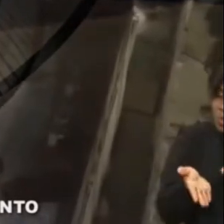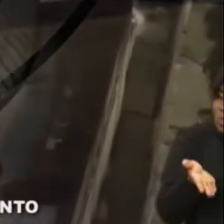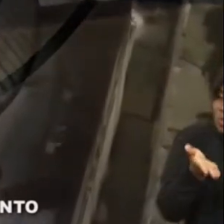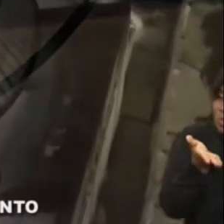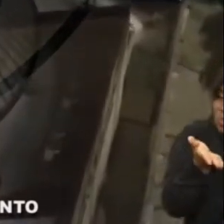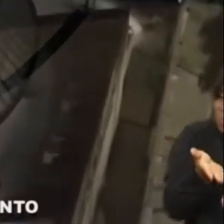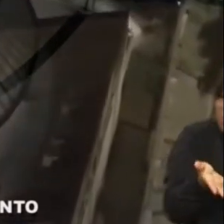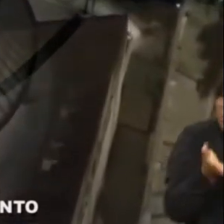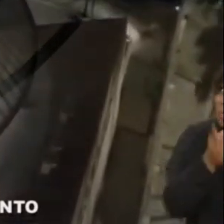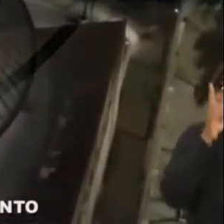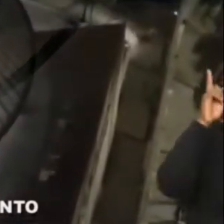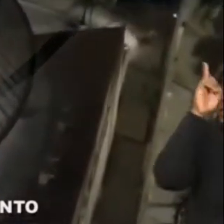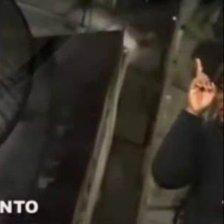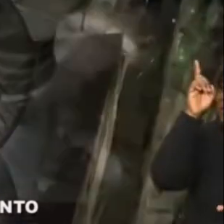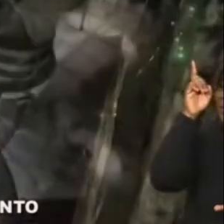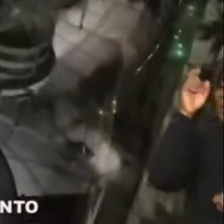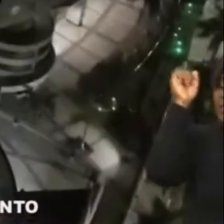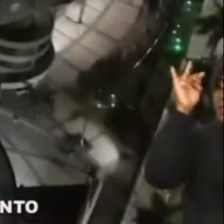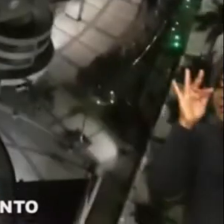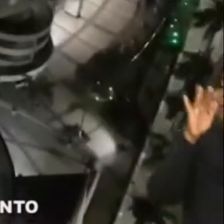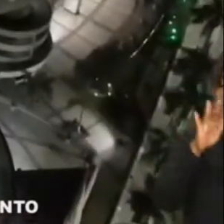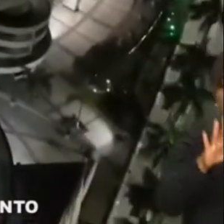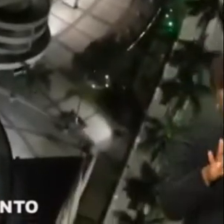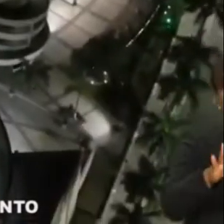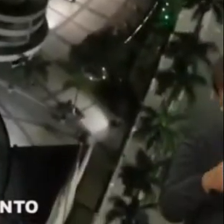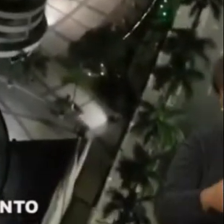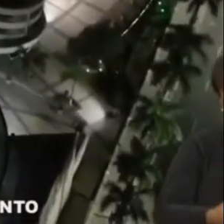que Ele age, que Ele abençoa.